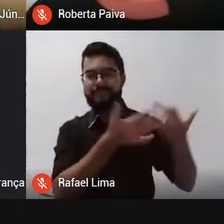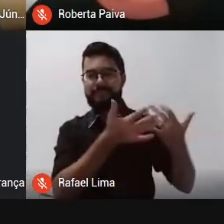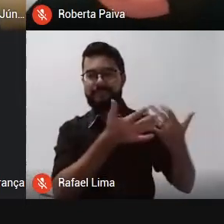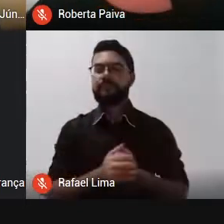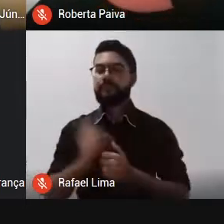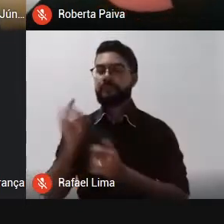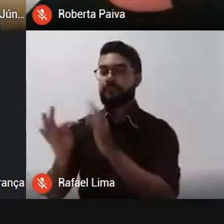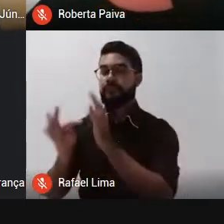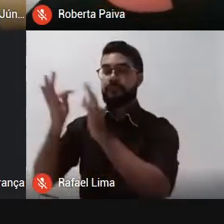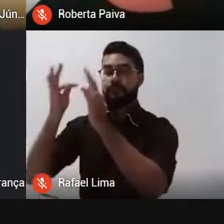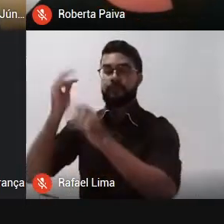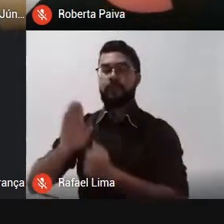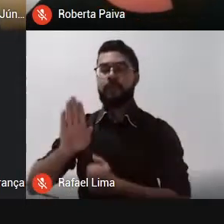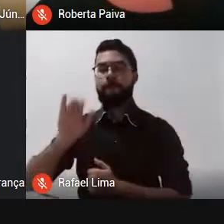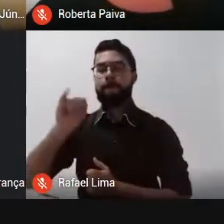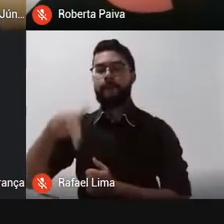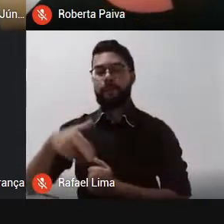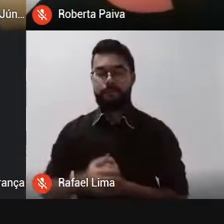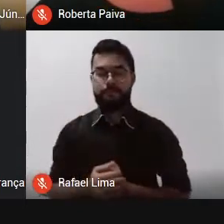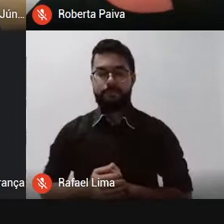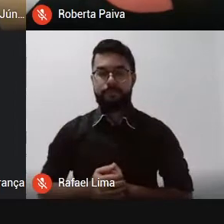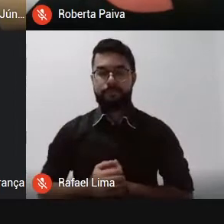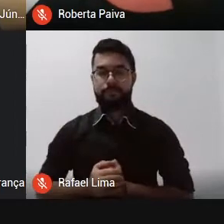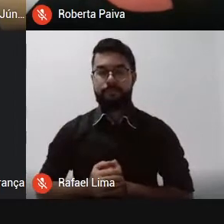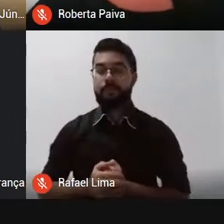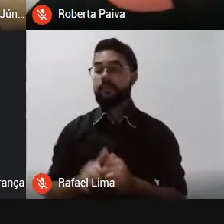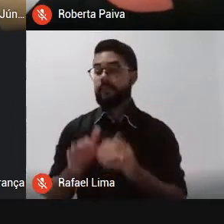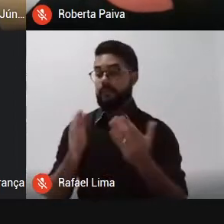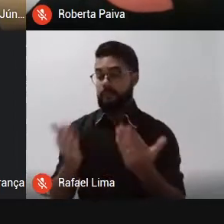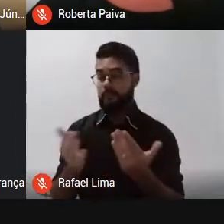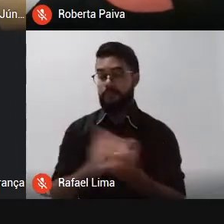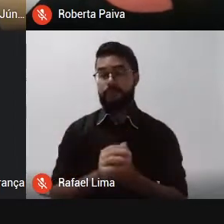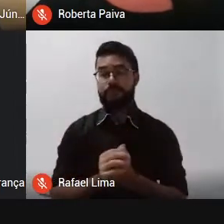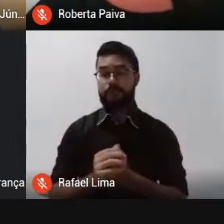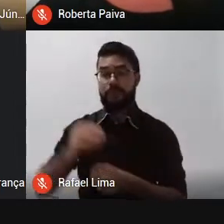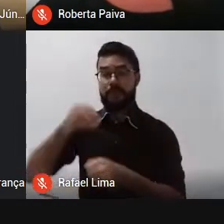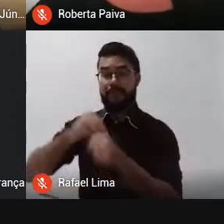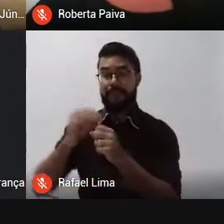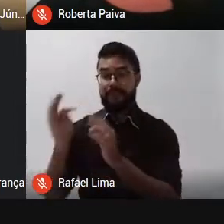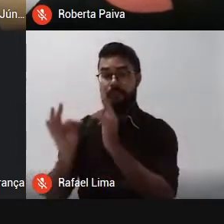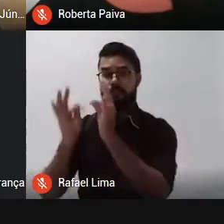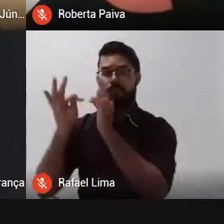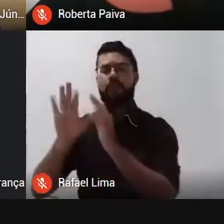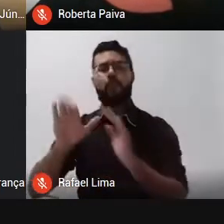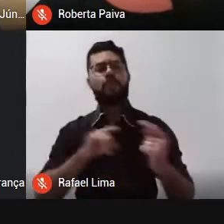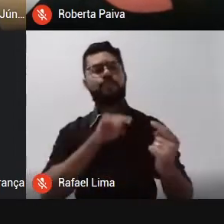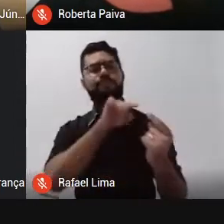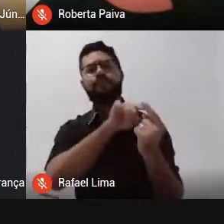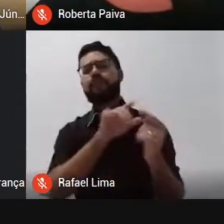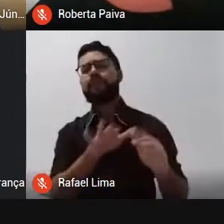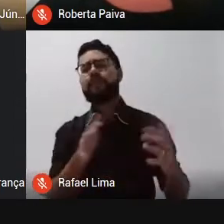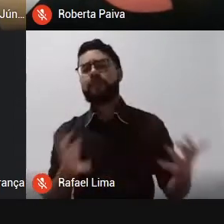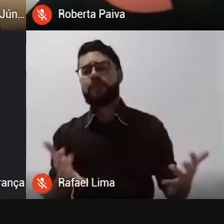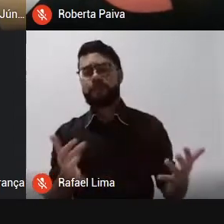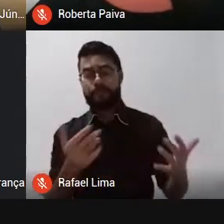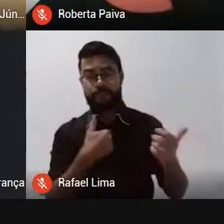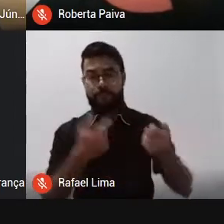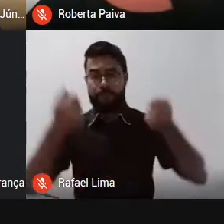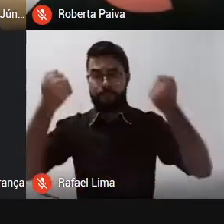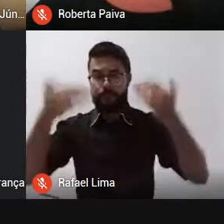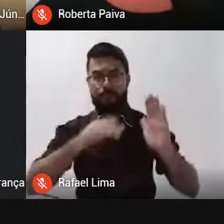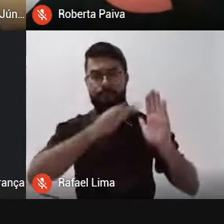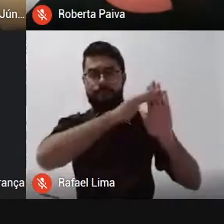né? Então, dentro disso, qual o objetivo, né? Eu gosto muito de definir os objetivos, o que o aluno, né, no